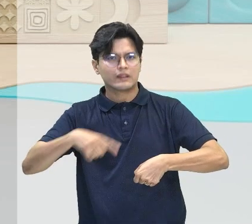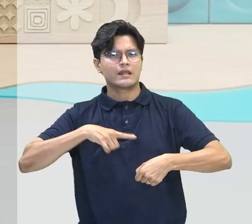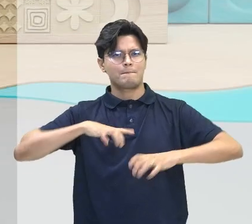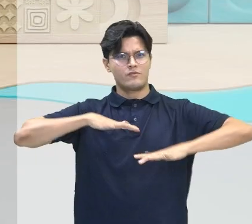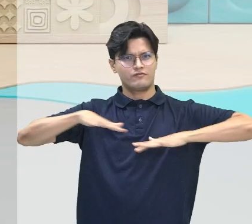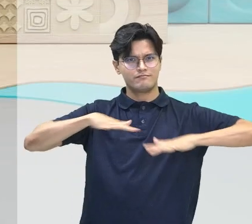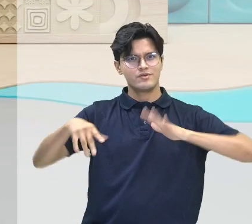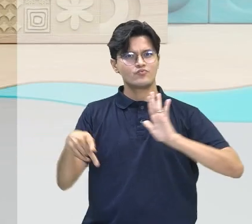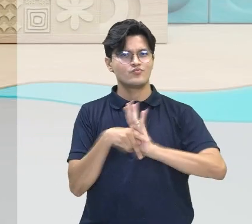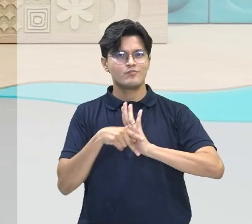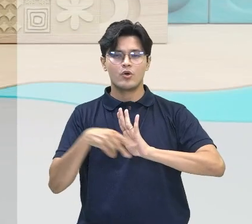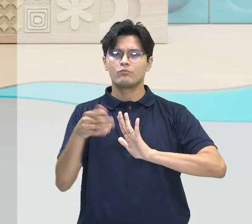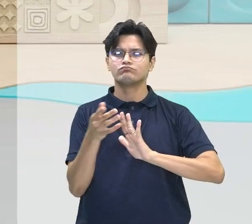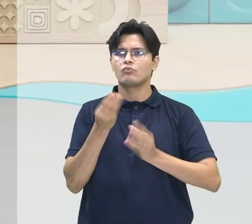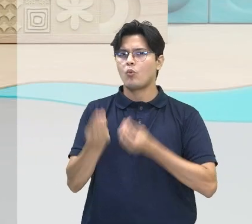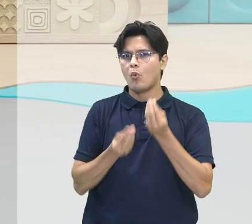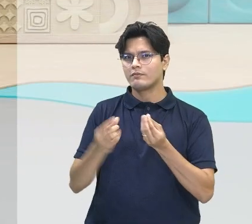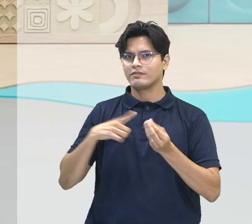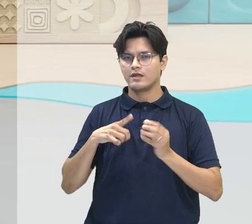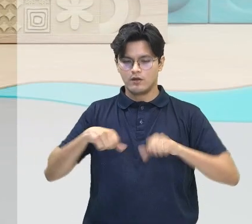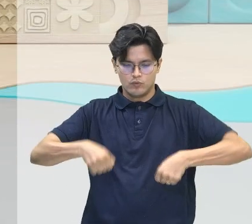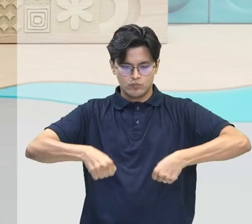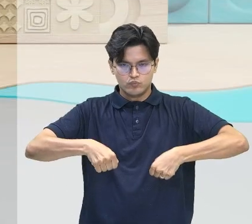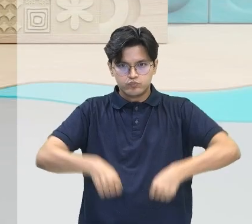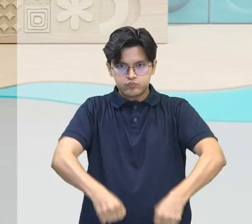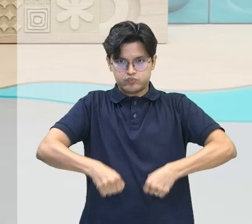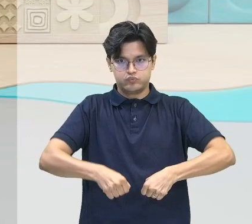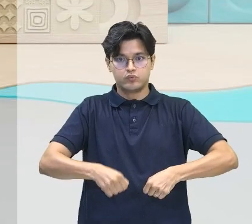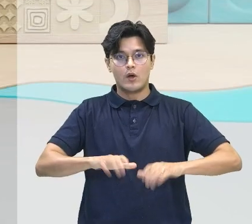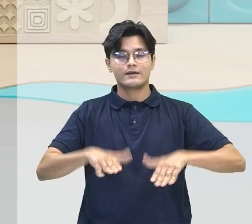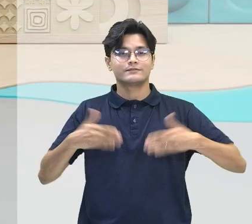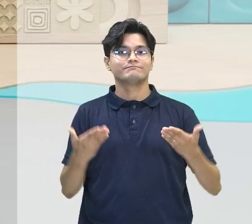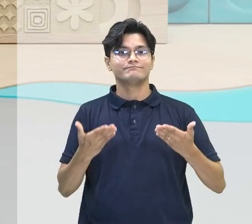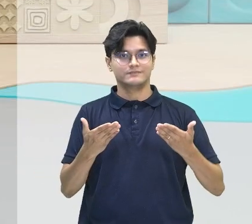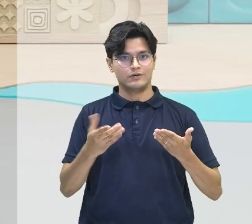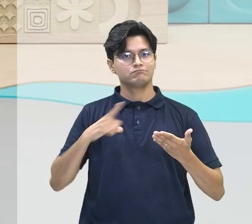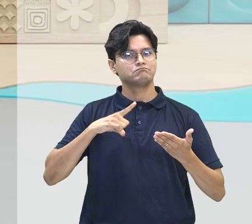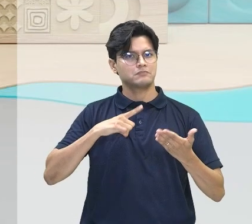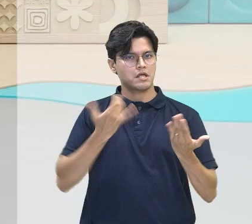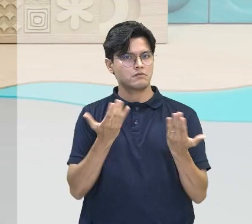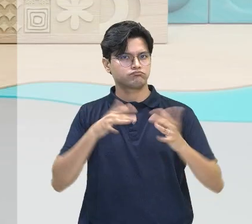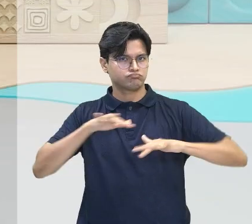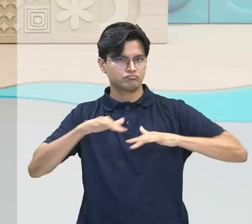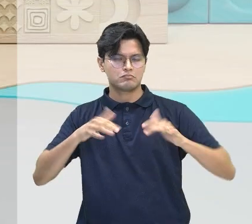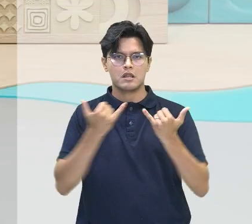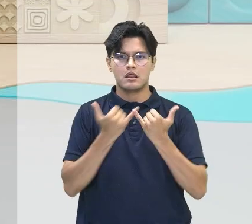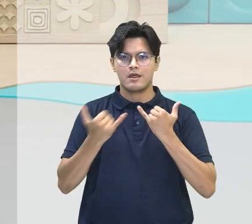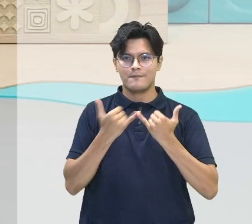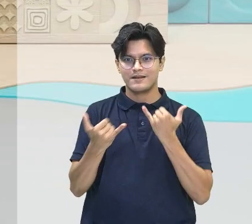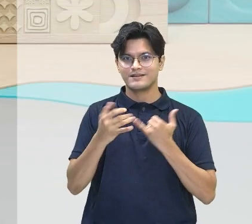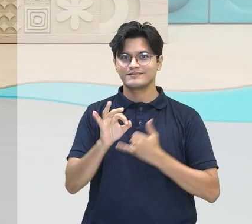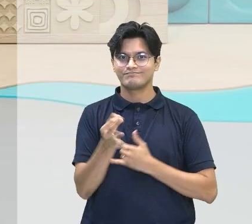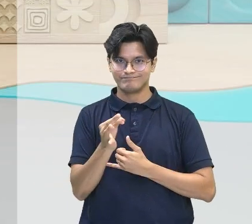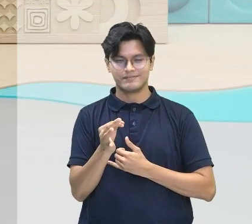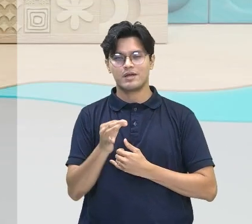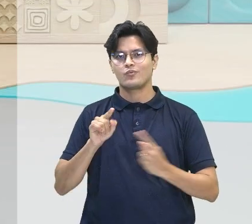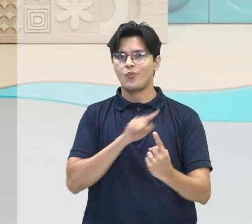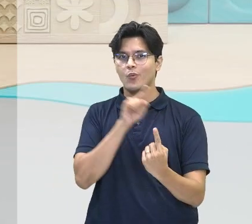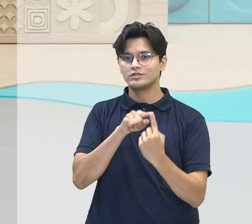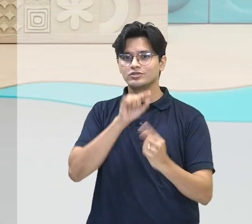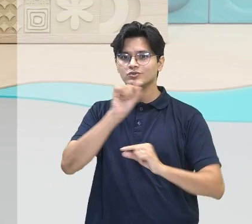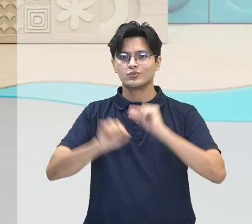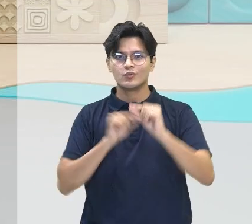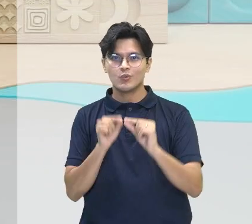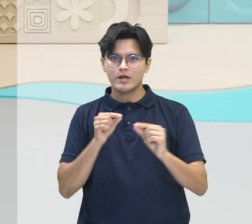aquela impulsão com o braço. Então, o King Kong Vault ele se assemelha a esse movimento para também percorrer e transpor